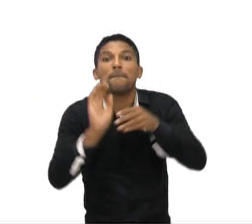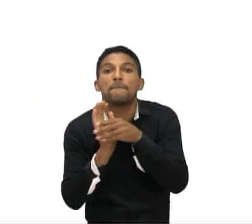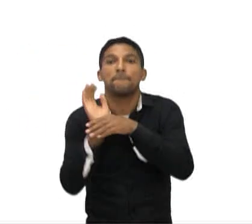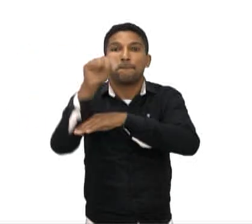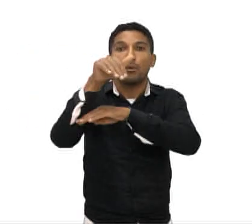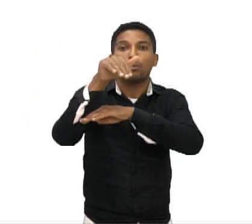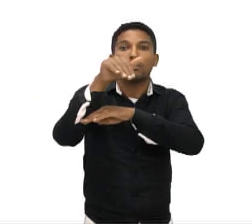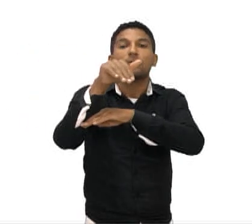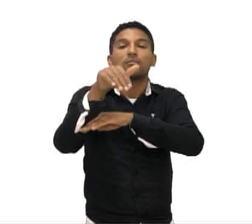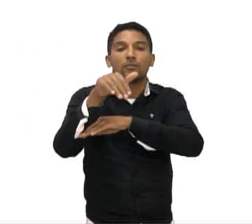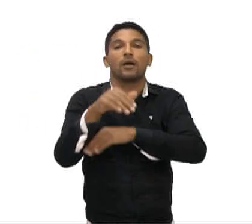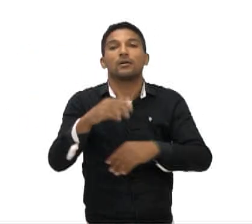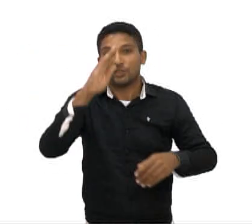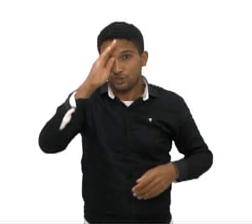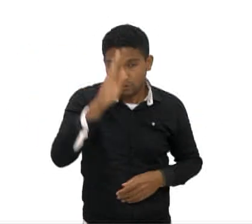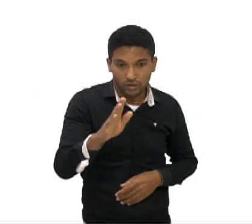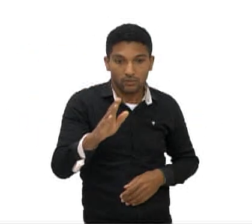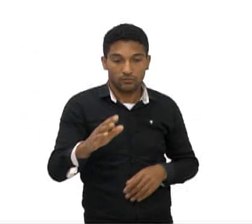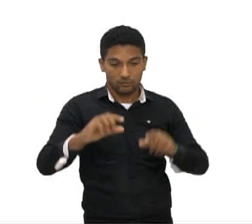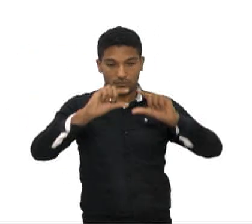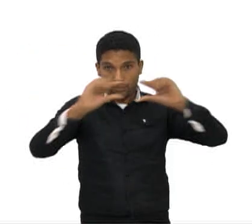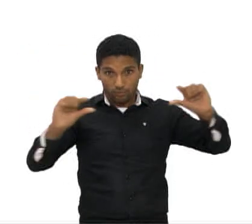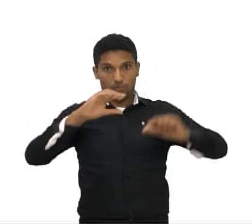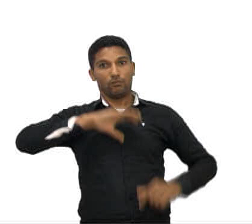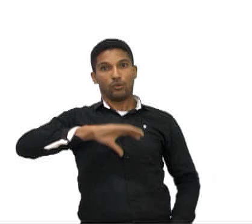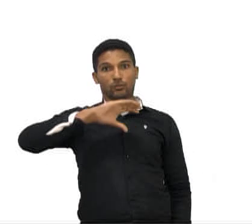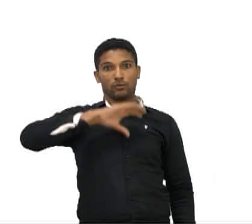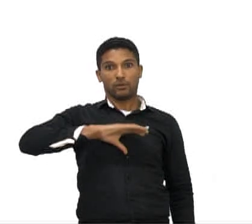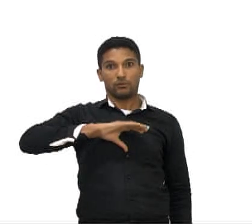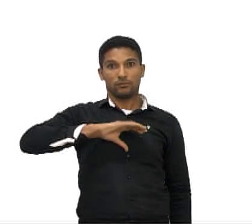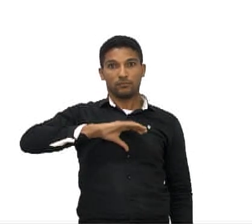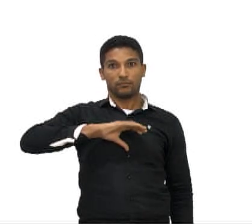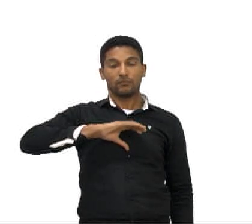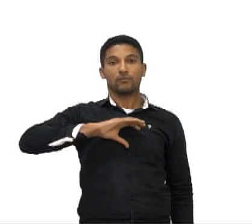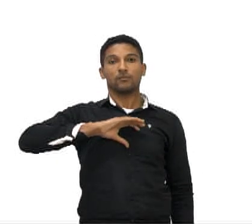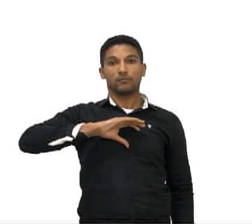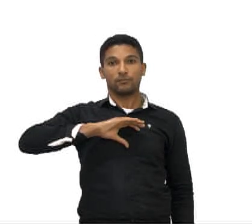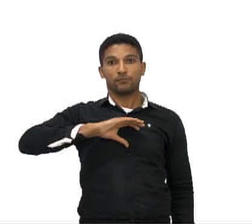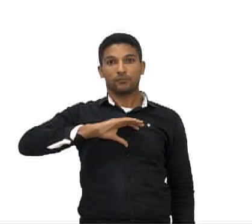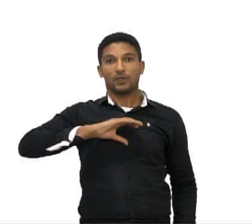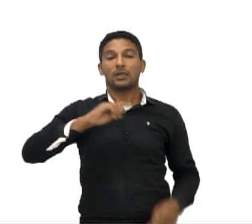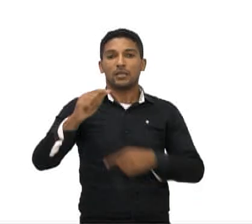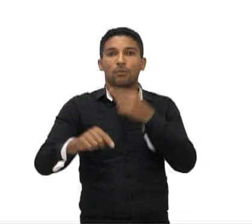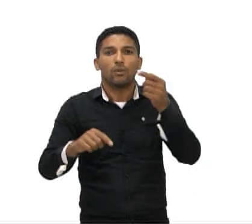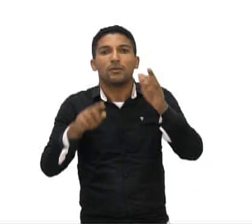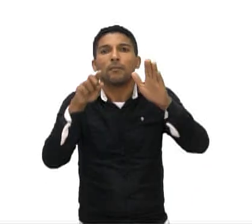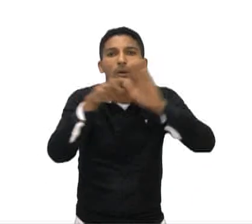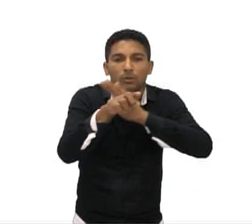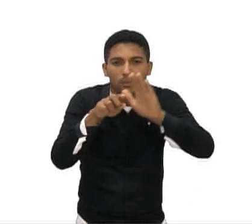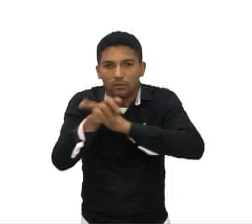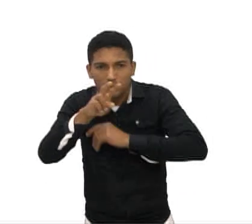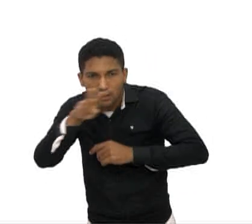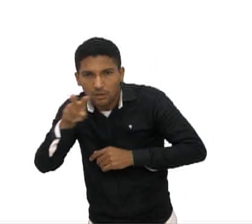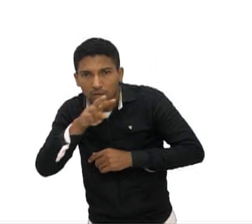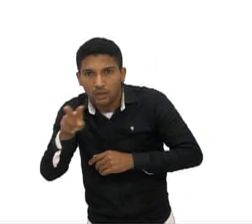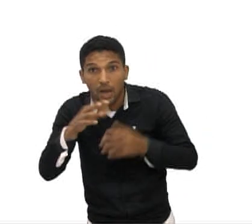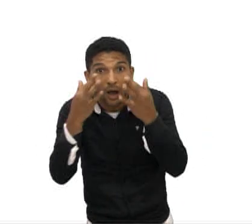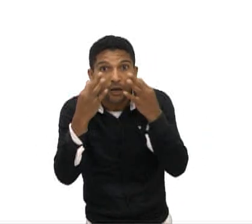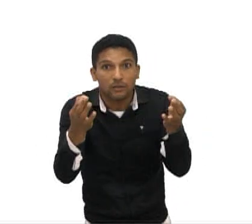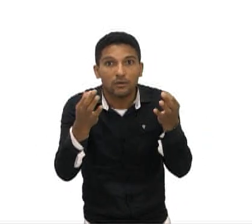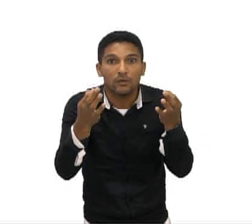com bastante atenção as alternativas. E, em seguida, leia o texto em espanhol.